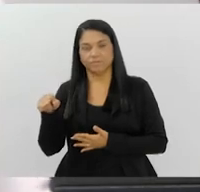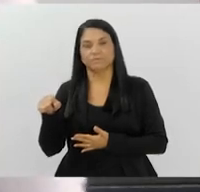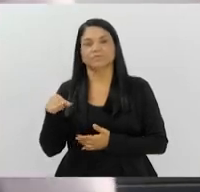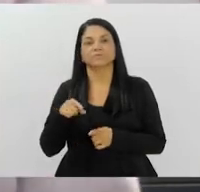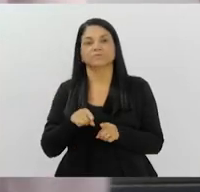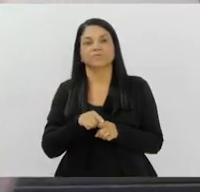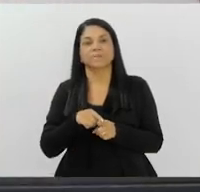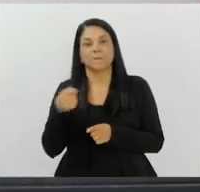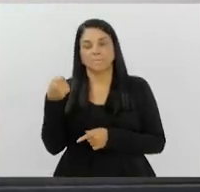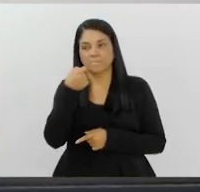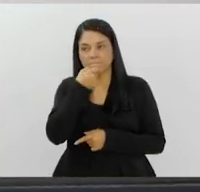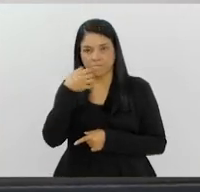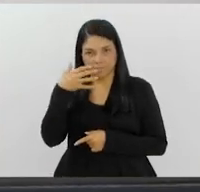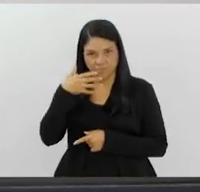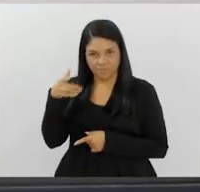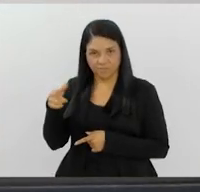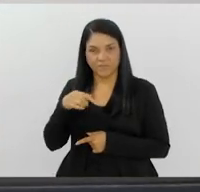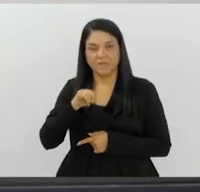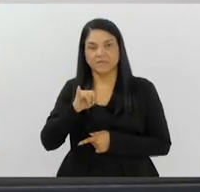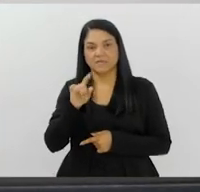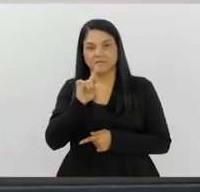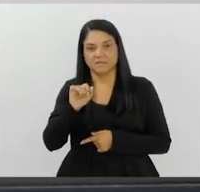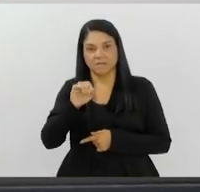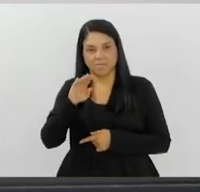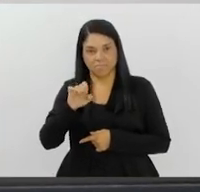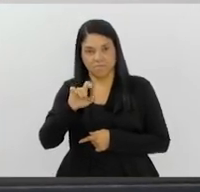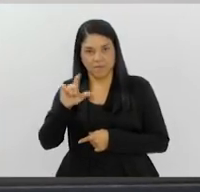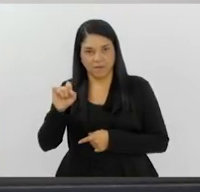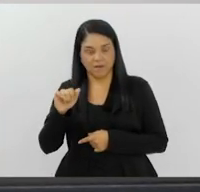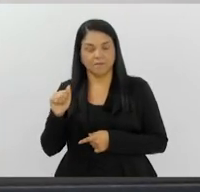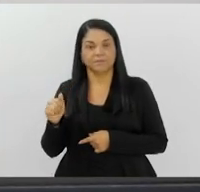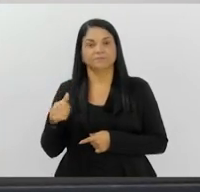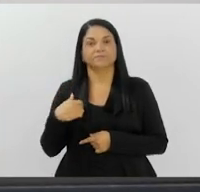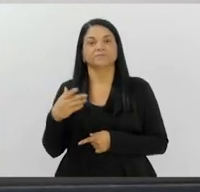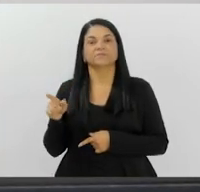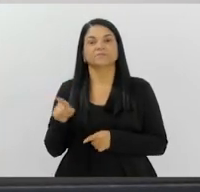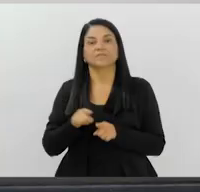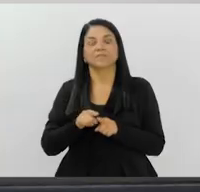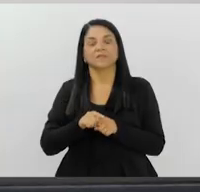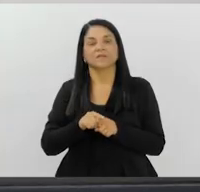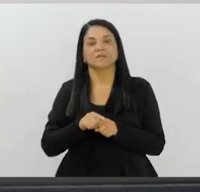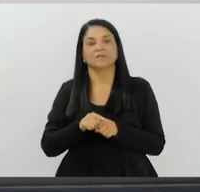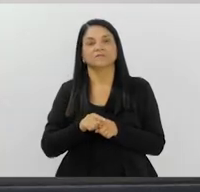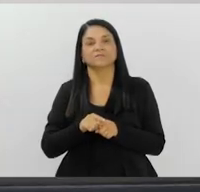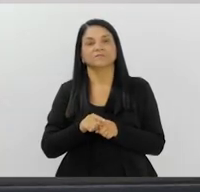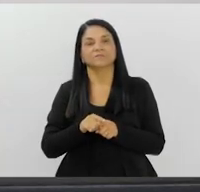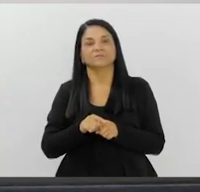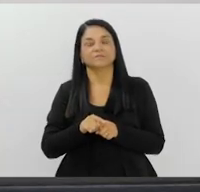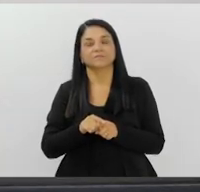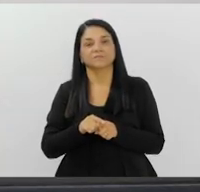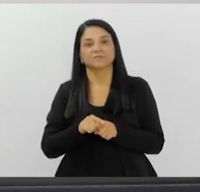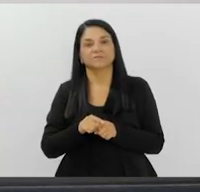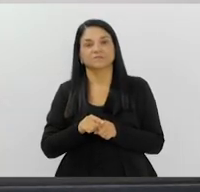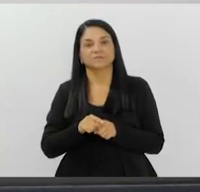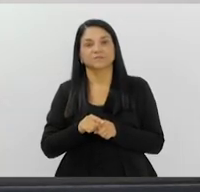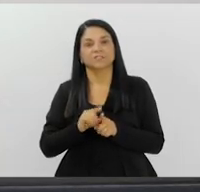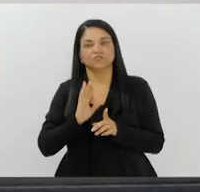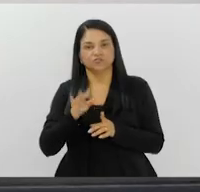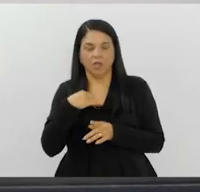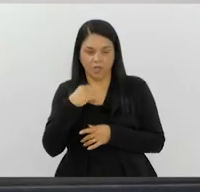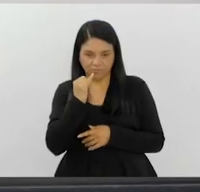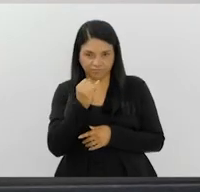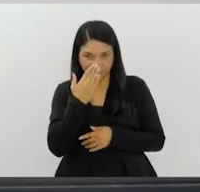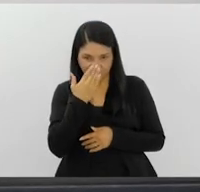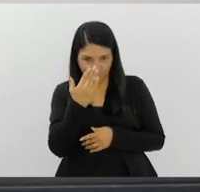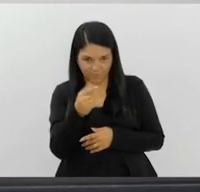levar o microfone Isabela Gonçalves freit Tatá um abraço Isabela Gonçalves já mencionada que tá